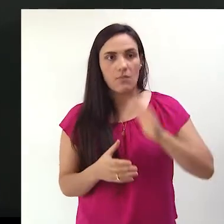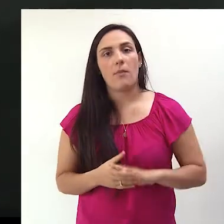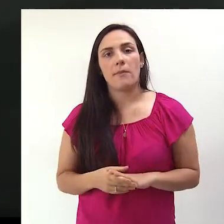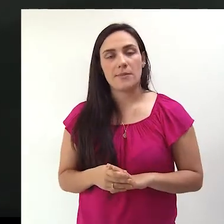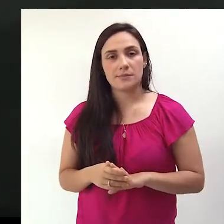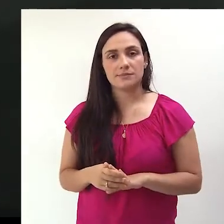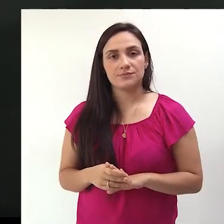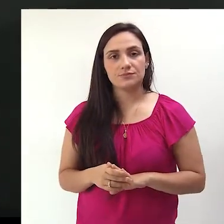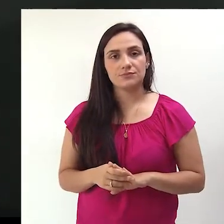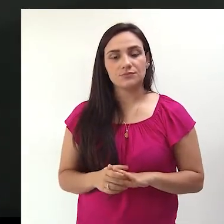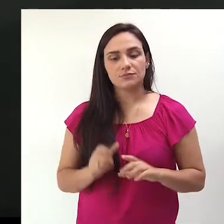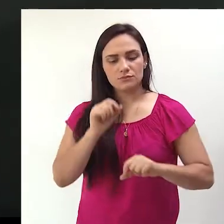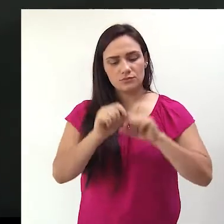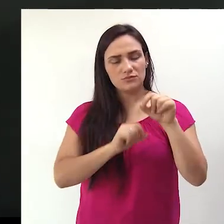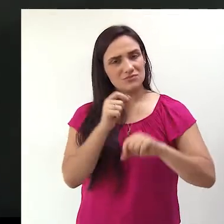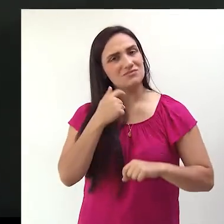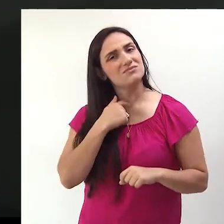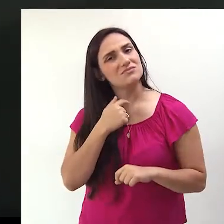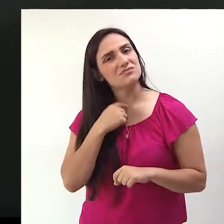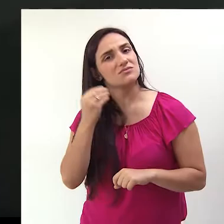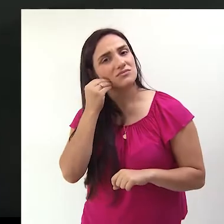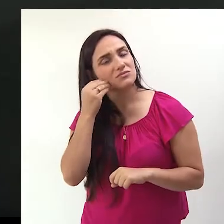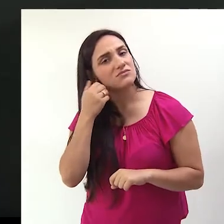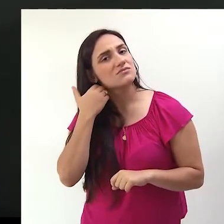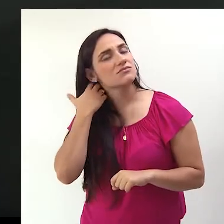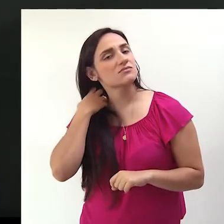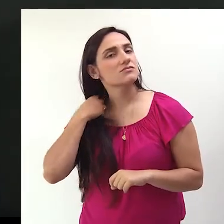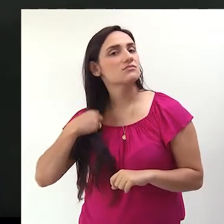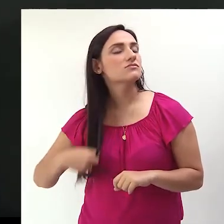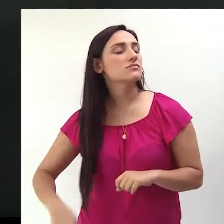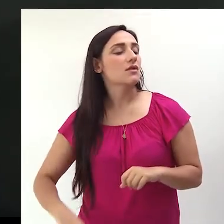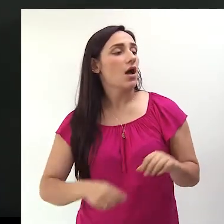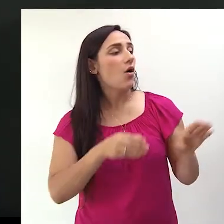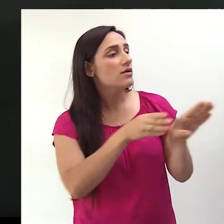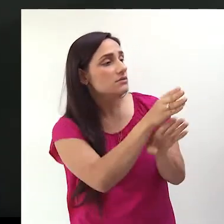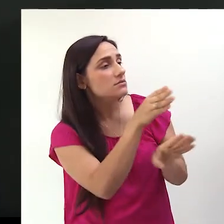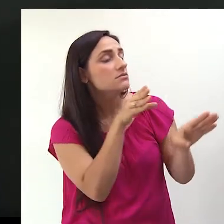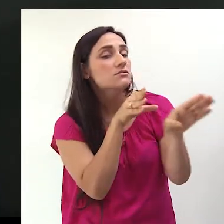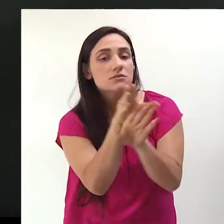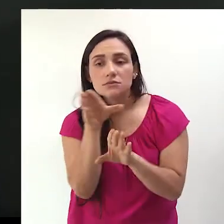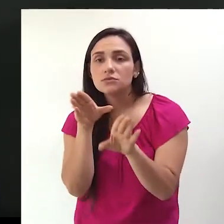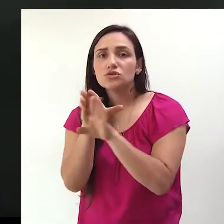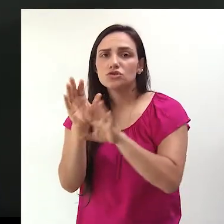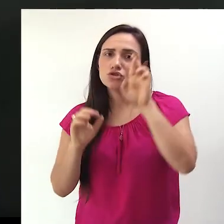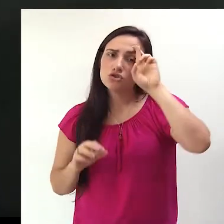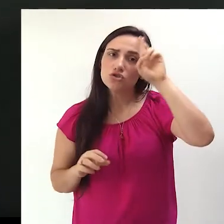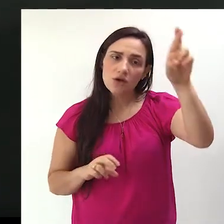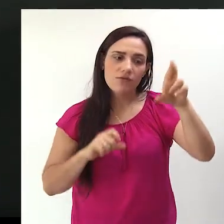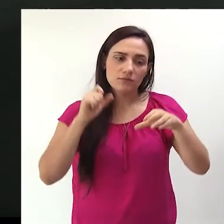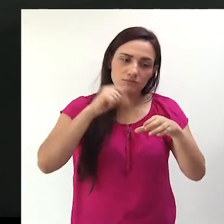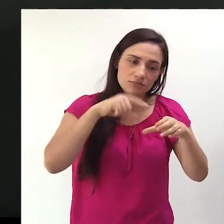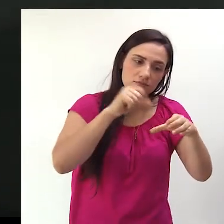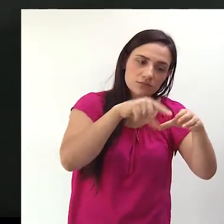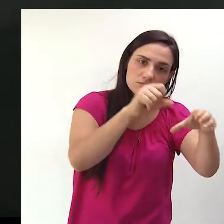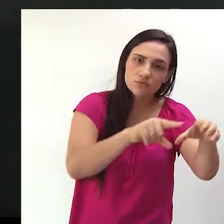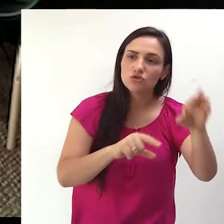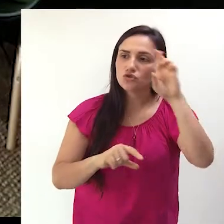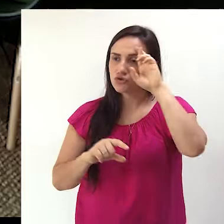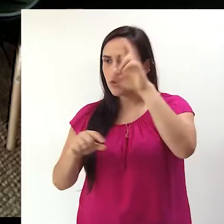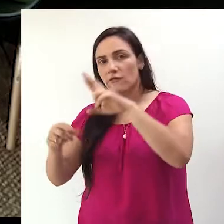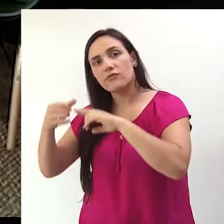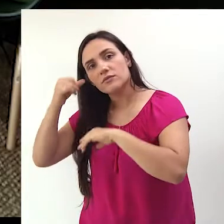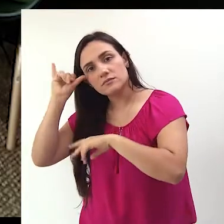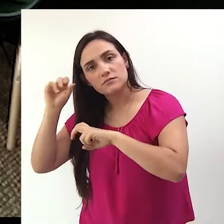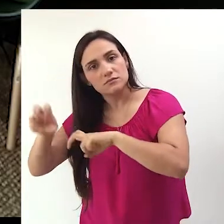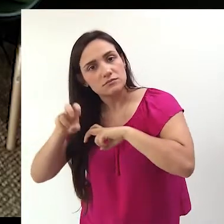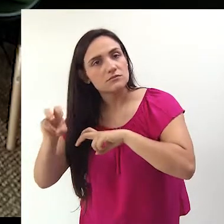a gente procura trazer várias dicas aos fazendeiros, aos produtores, de pequenas condutas do